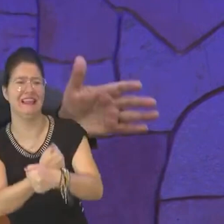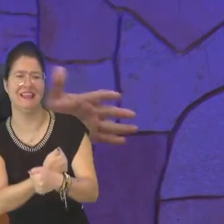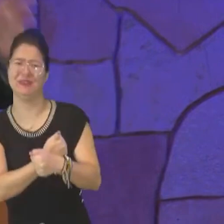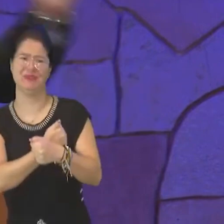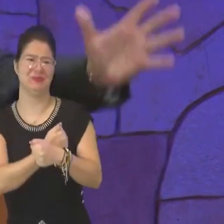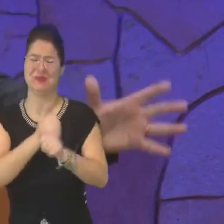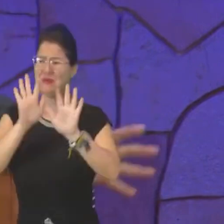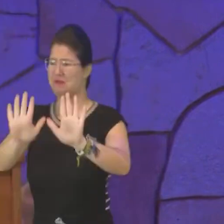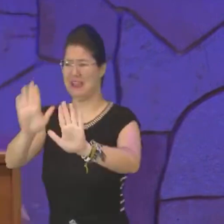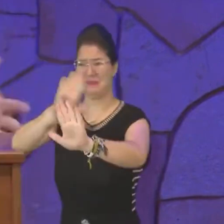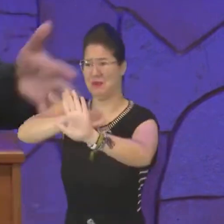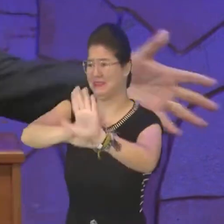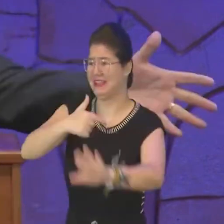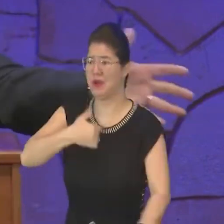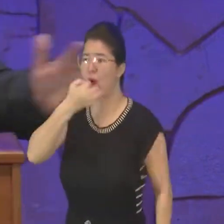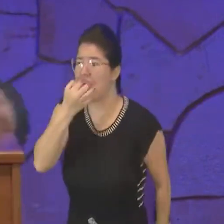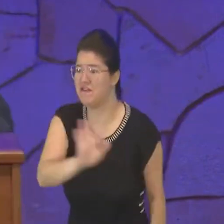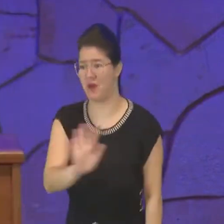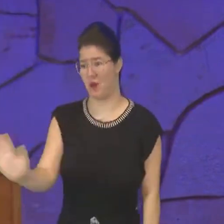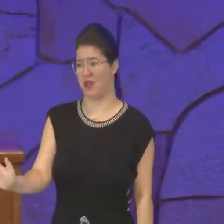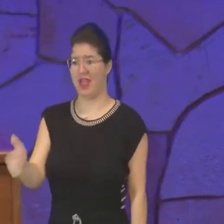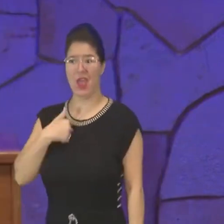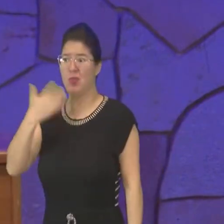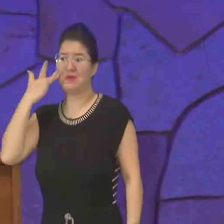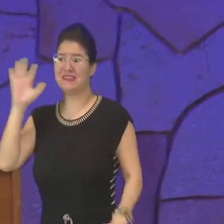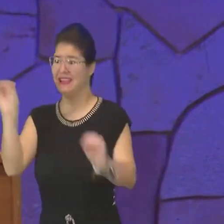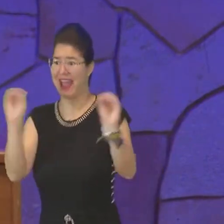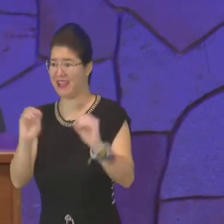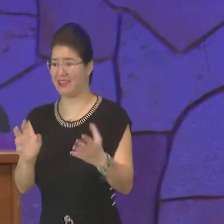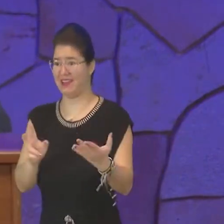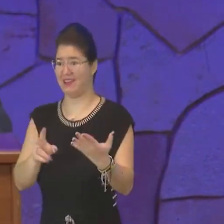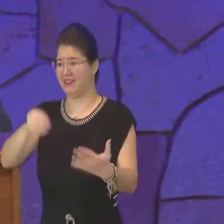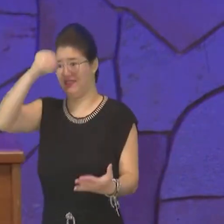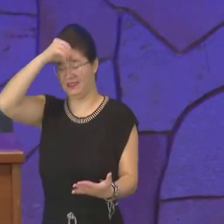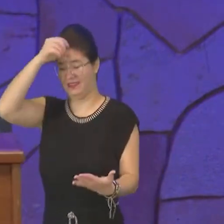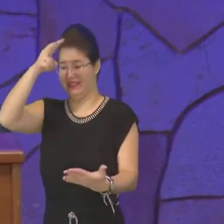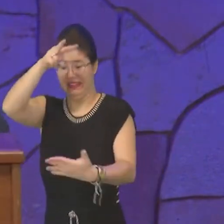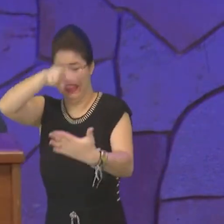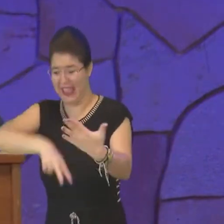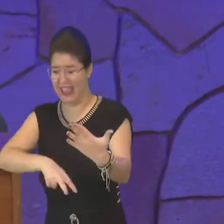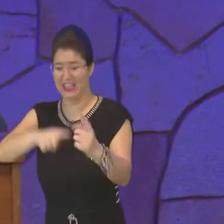não leva, não sabe, não sei ler nota musical.